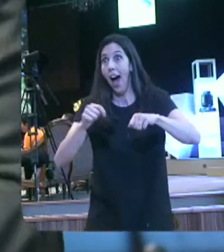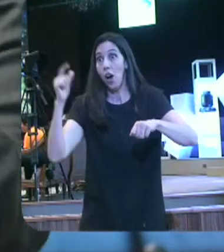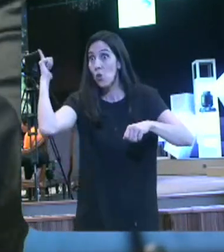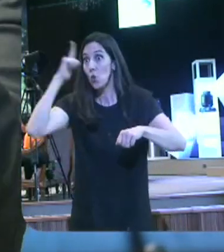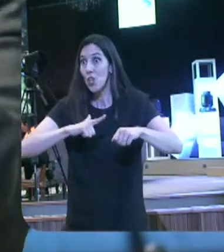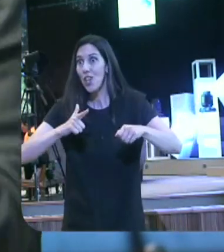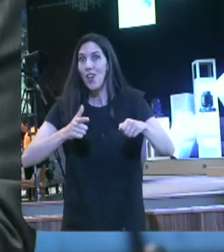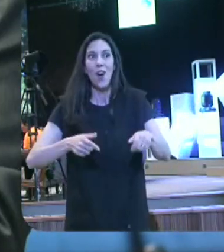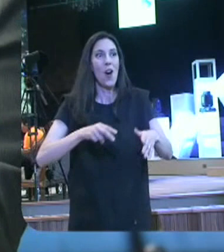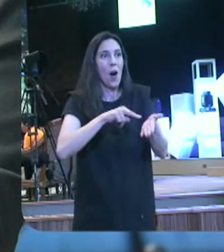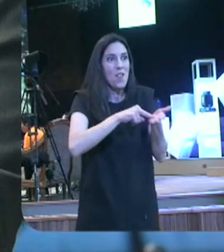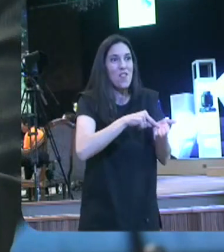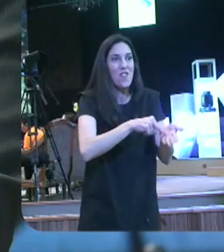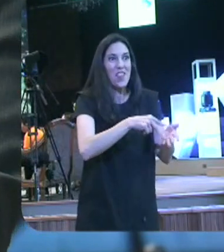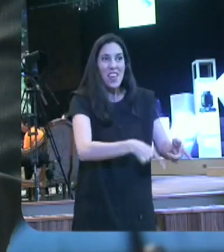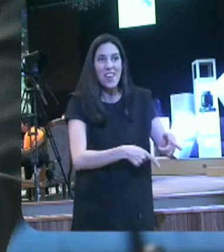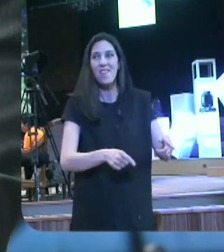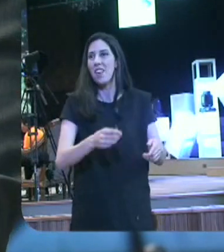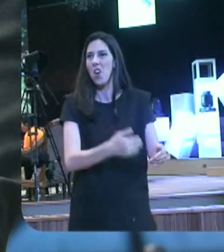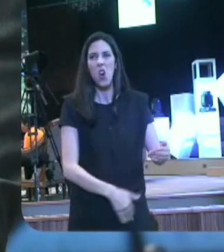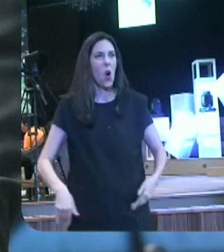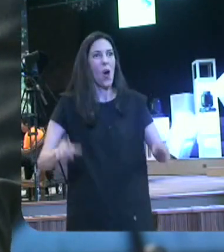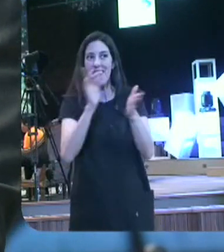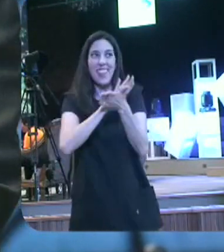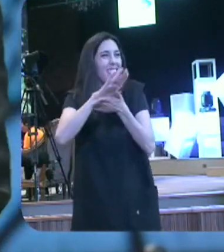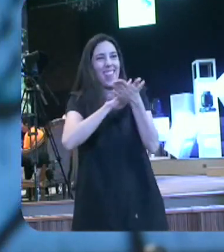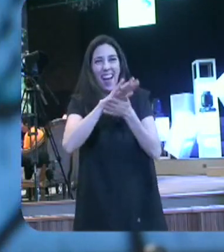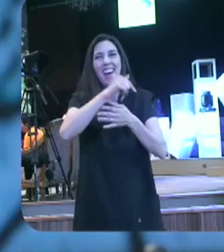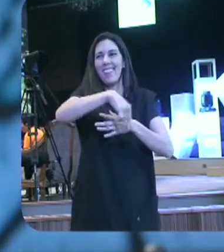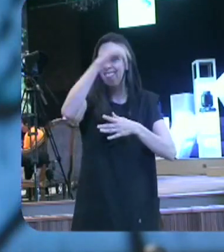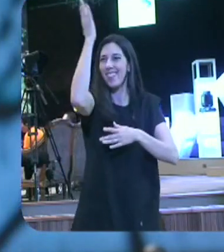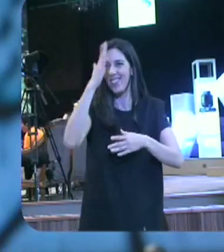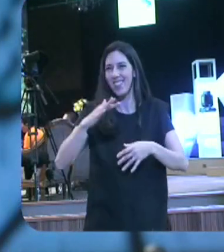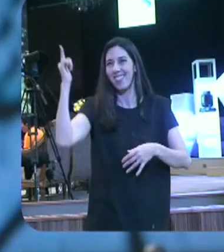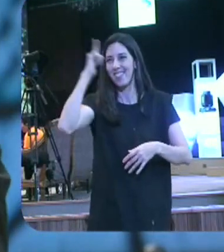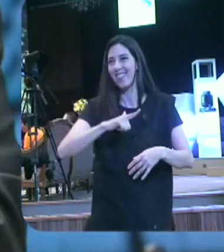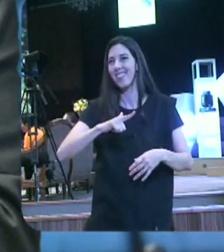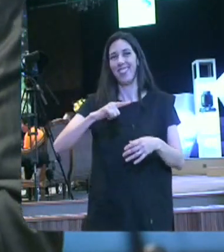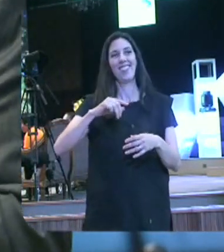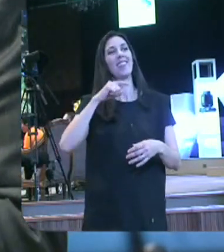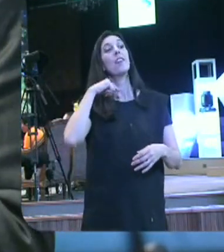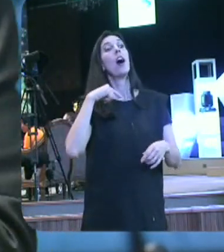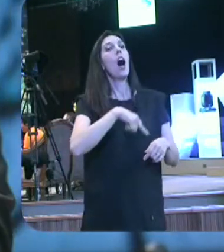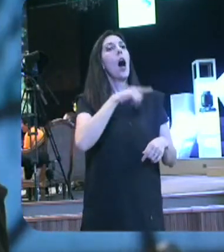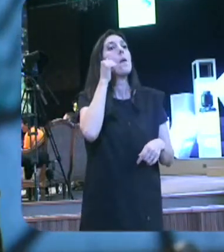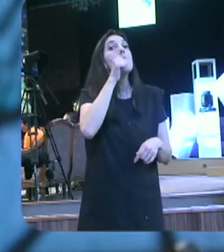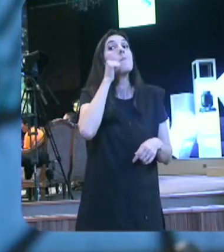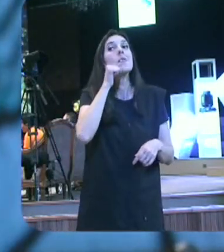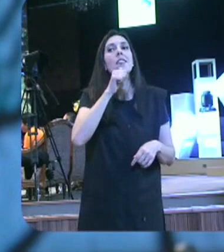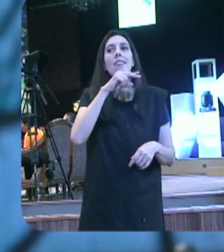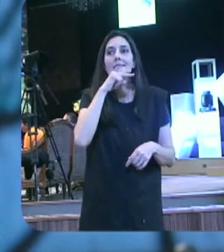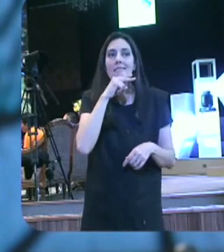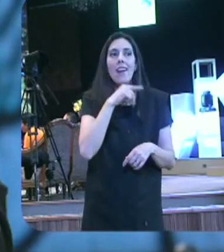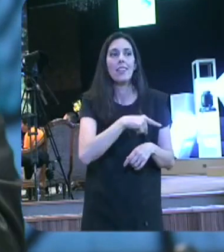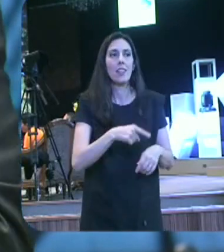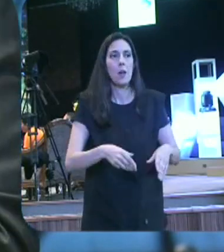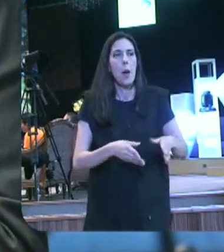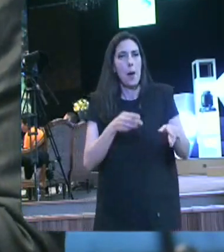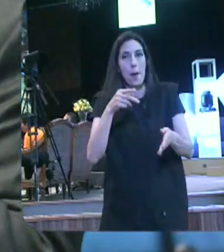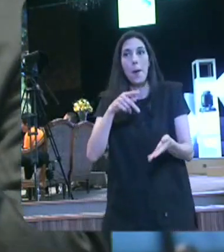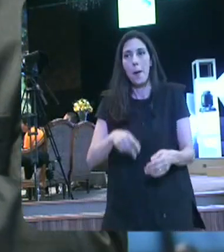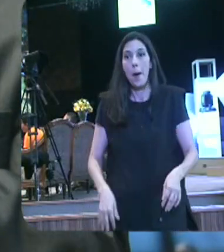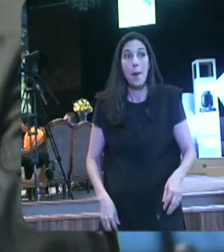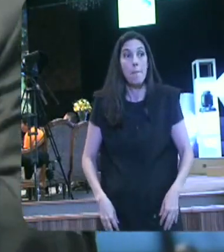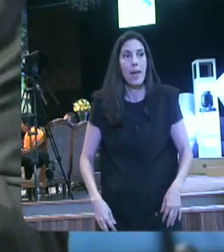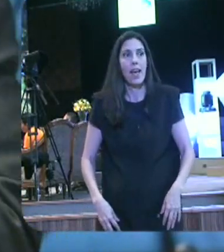lá, não é? Louvado seja o Senhor. E aí essa netinha, mesmo com as perninhas engessadas,